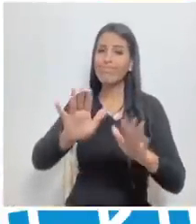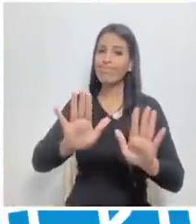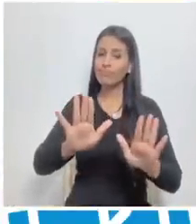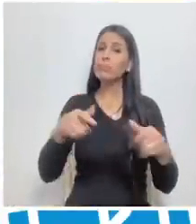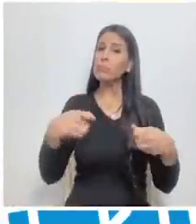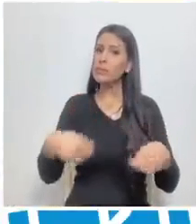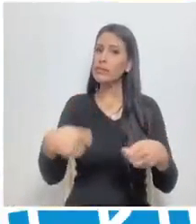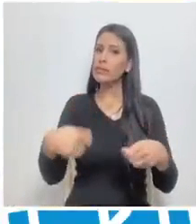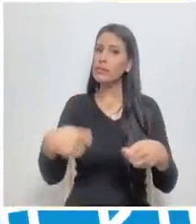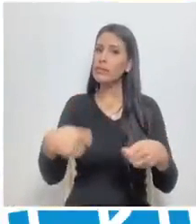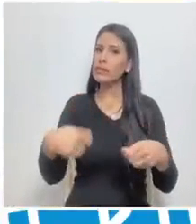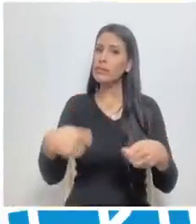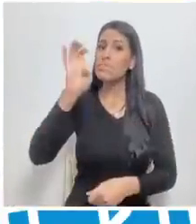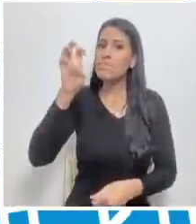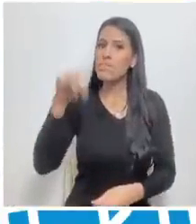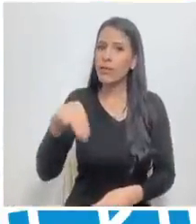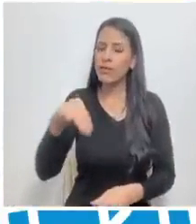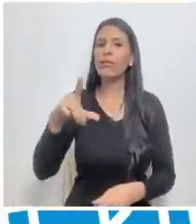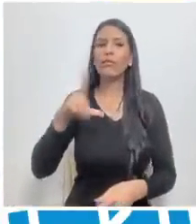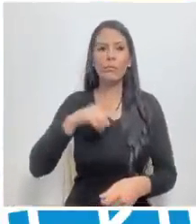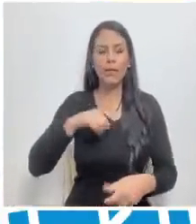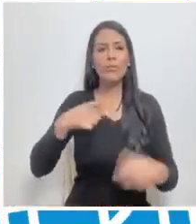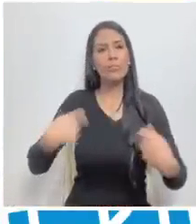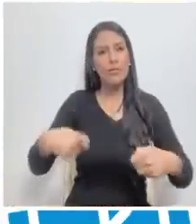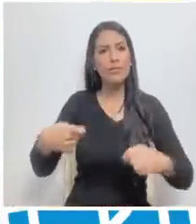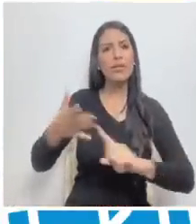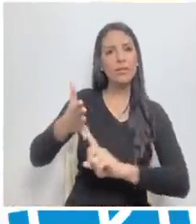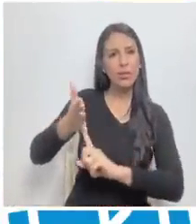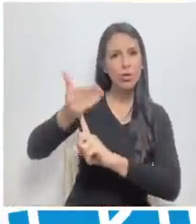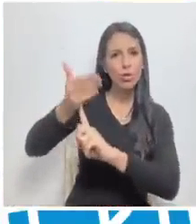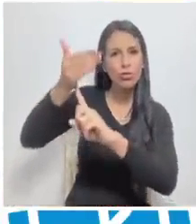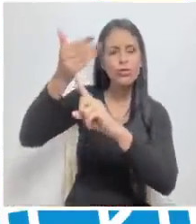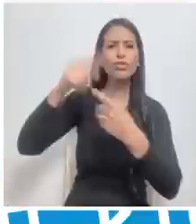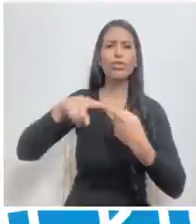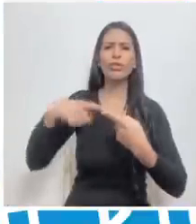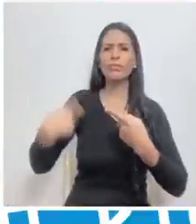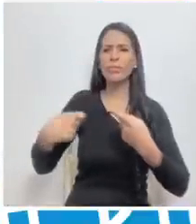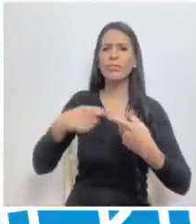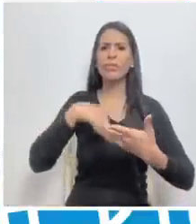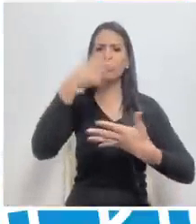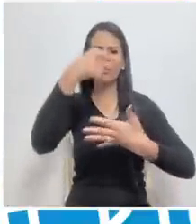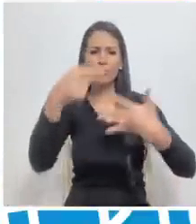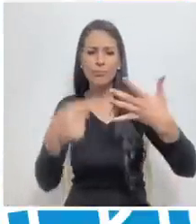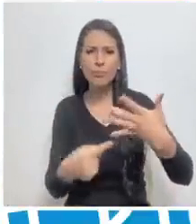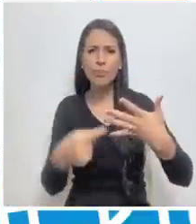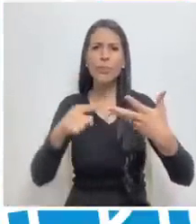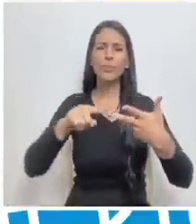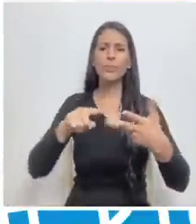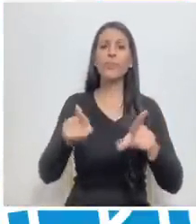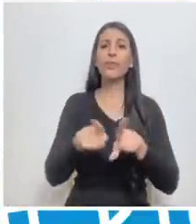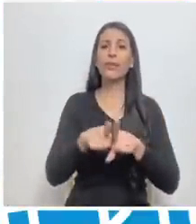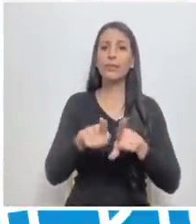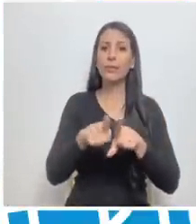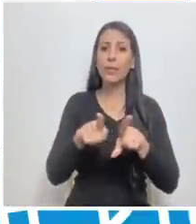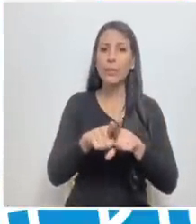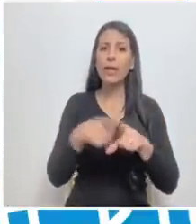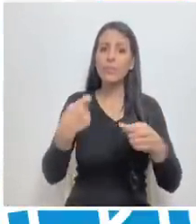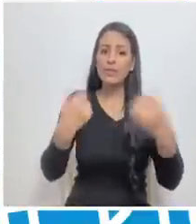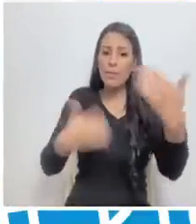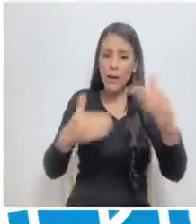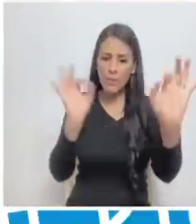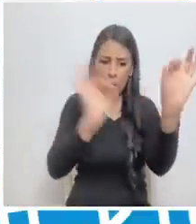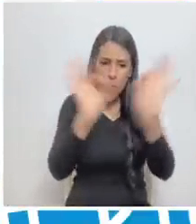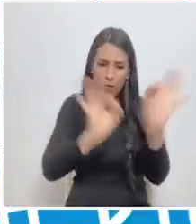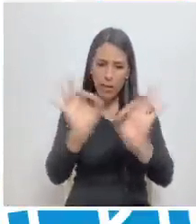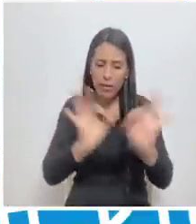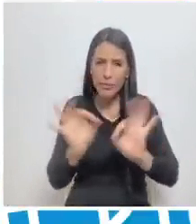medidas adequadas, né, e, portanto, também os testes construídos de forma adequada para conseguirmos